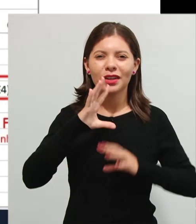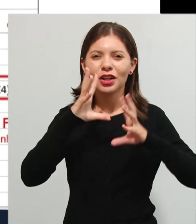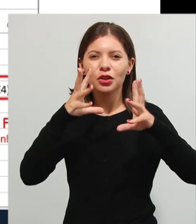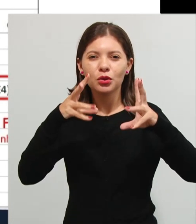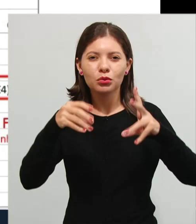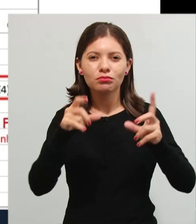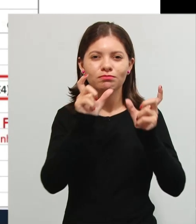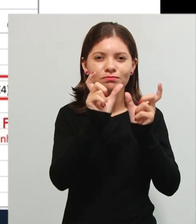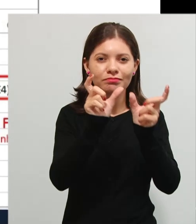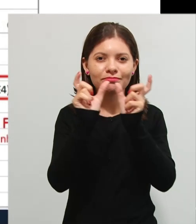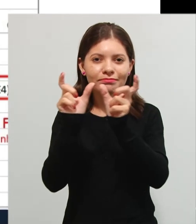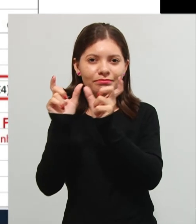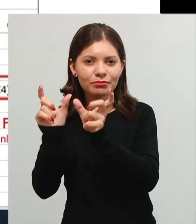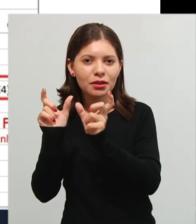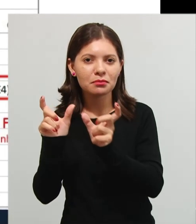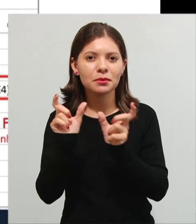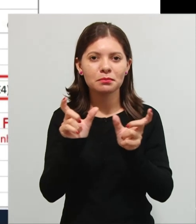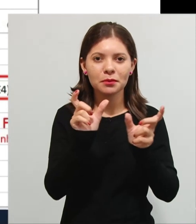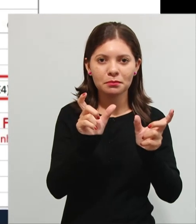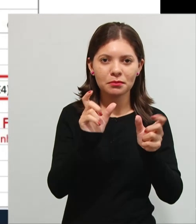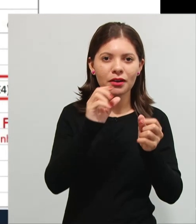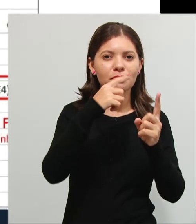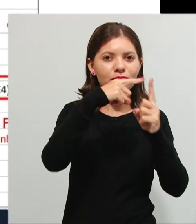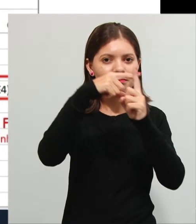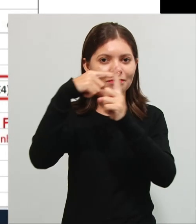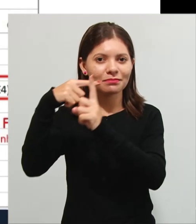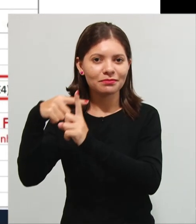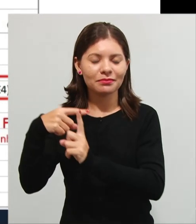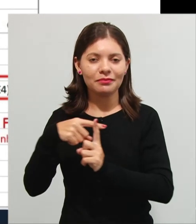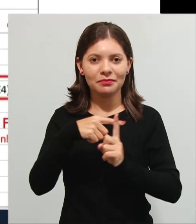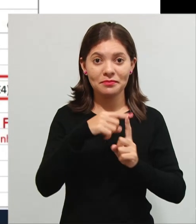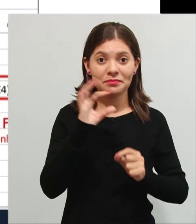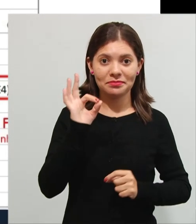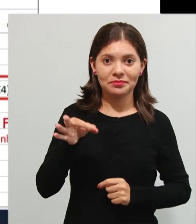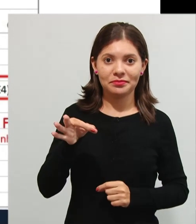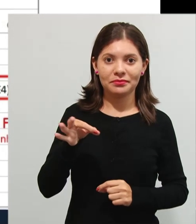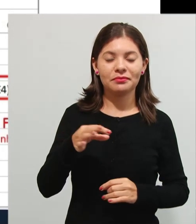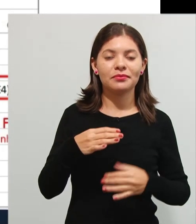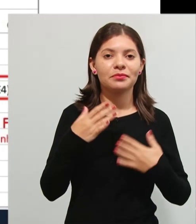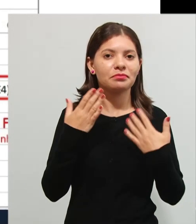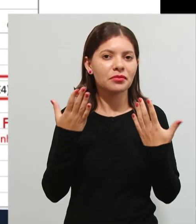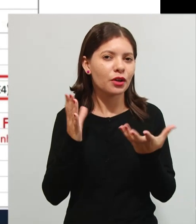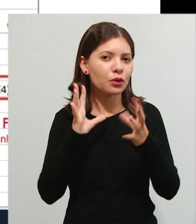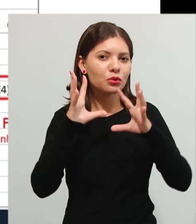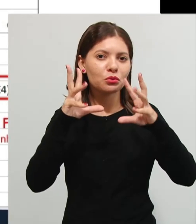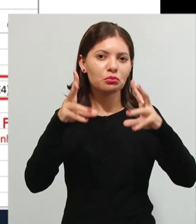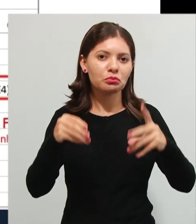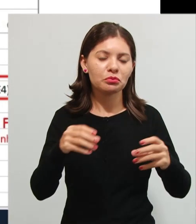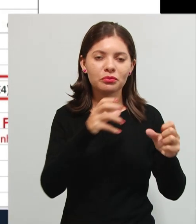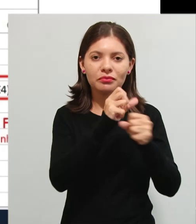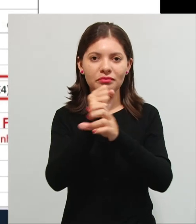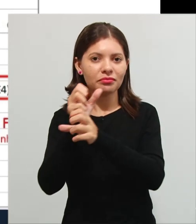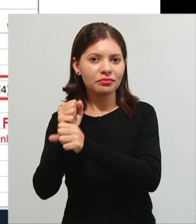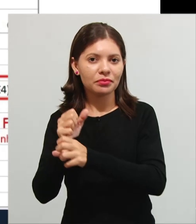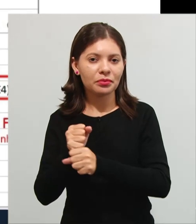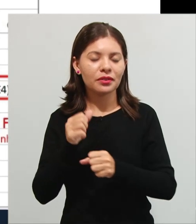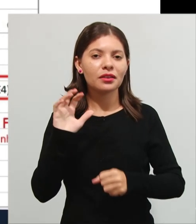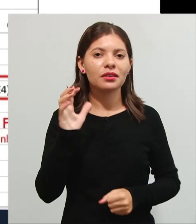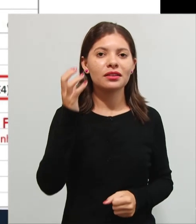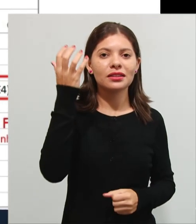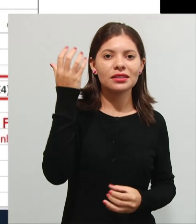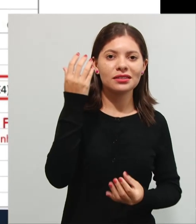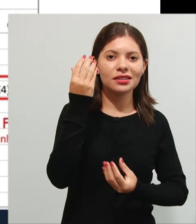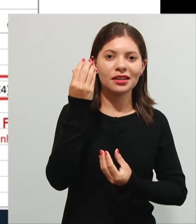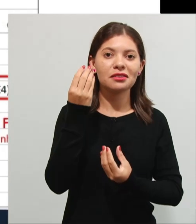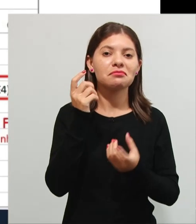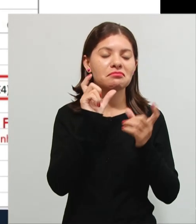e E4. Ele vai pegar todas as células desse intervalo e vai fazer a soma, tá certo? Então, todas